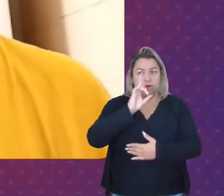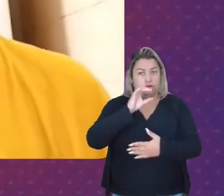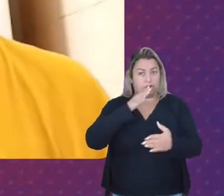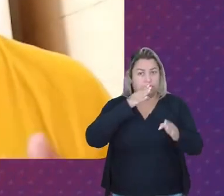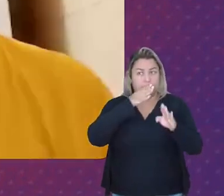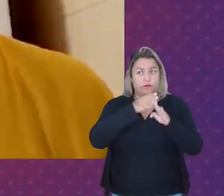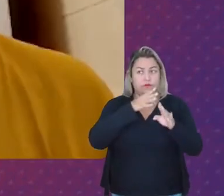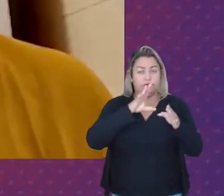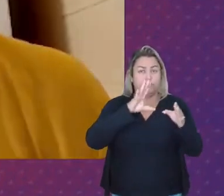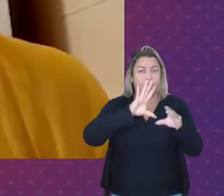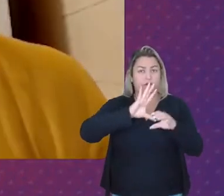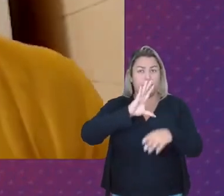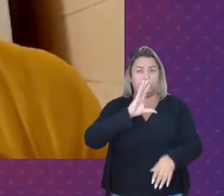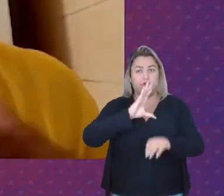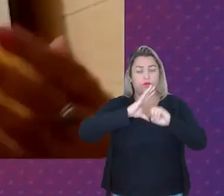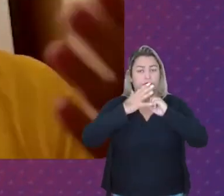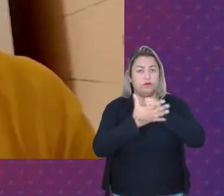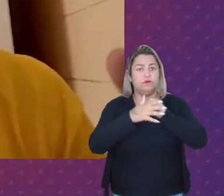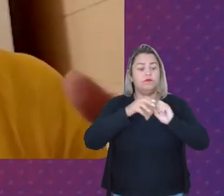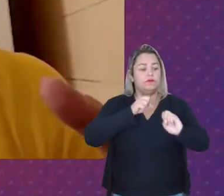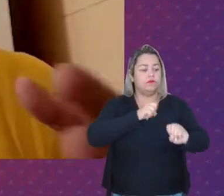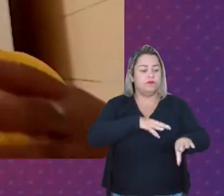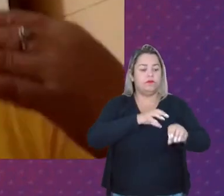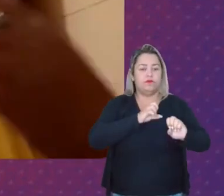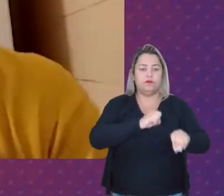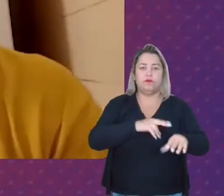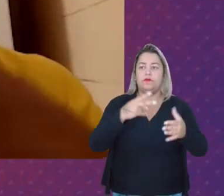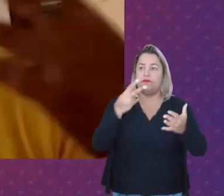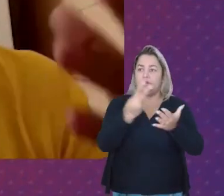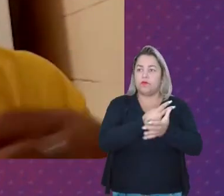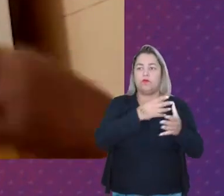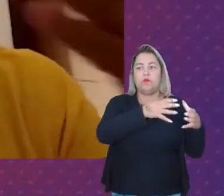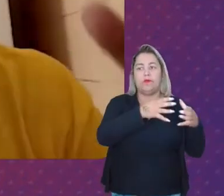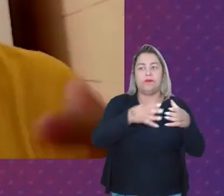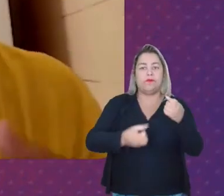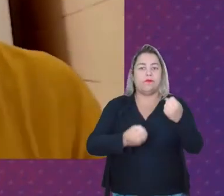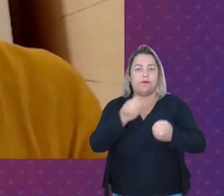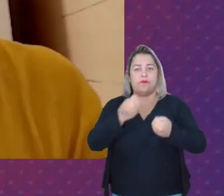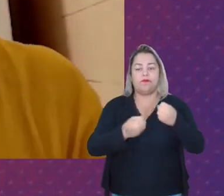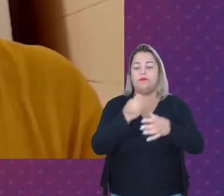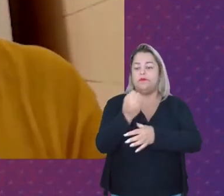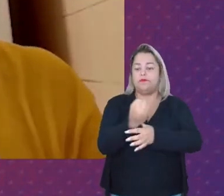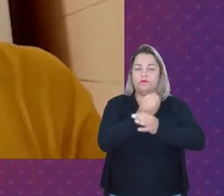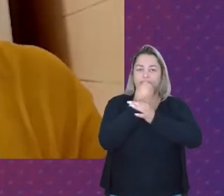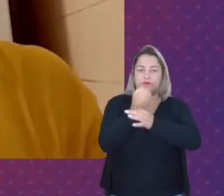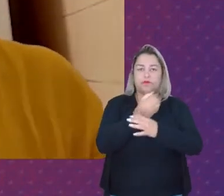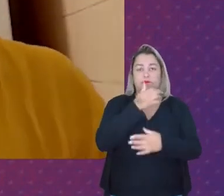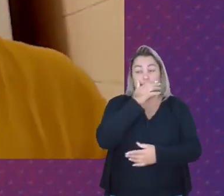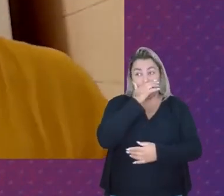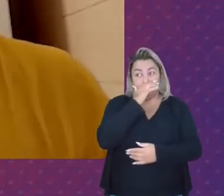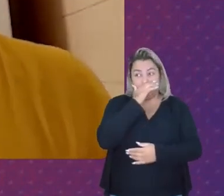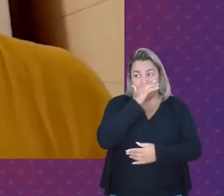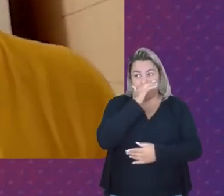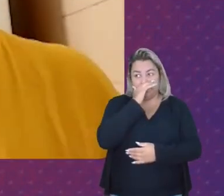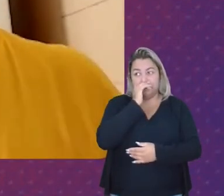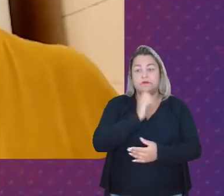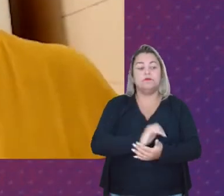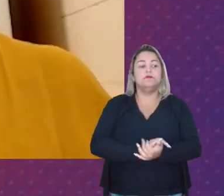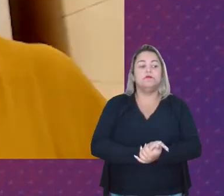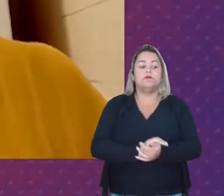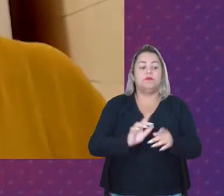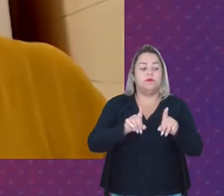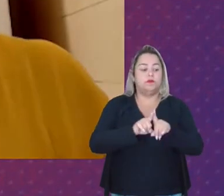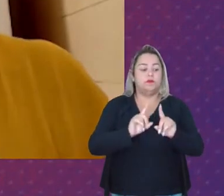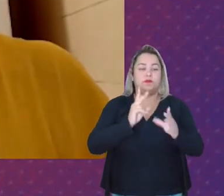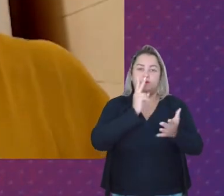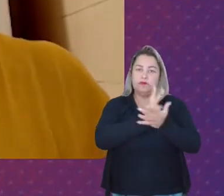Covid, e aí veio educação, e foram vindo transporte, segurança, e a gente, mesmo estando